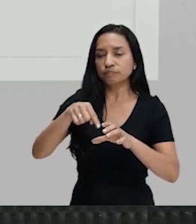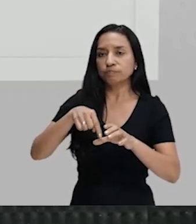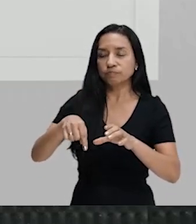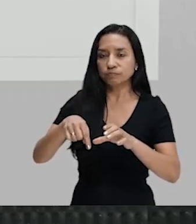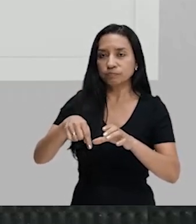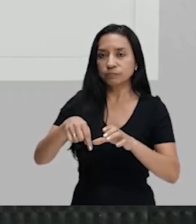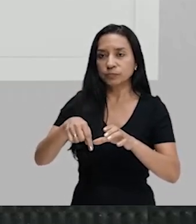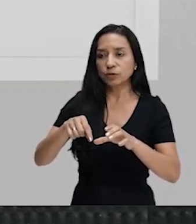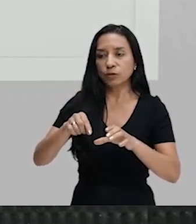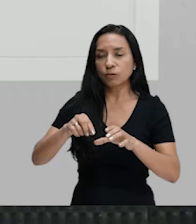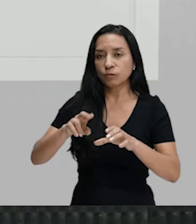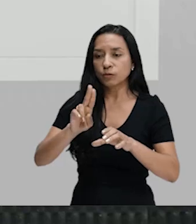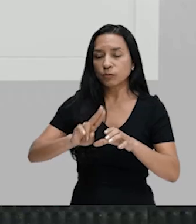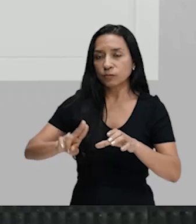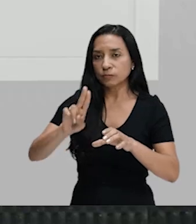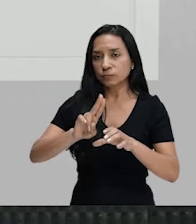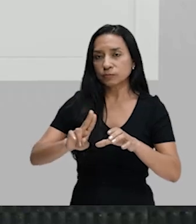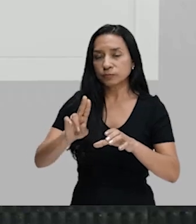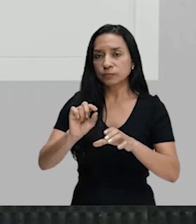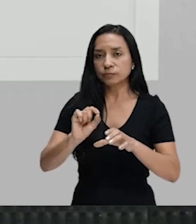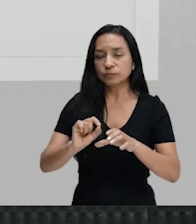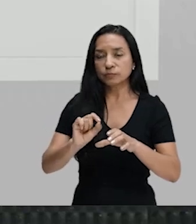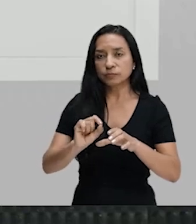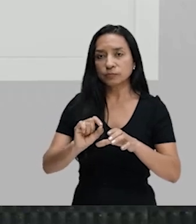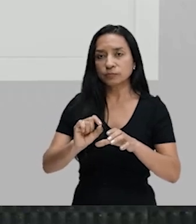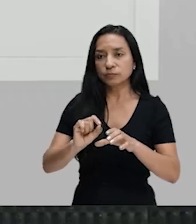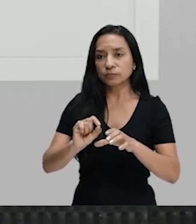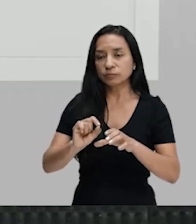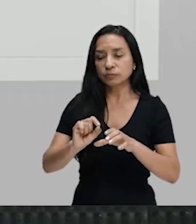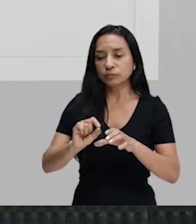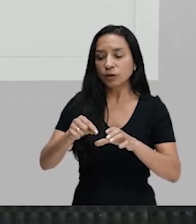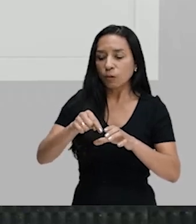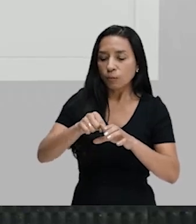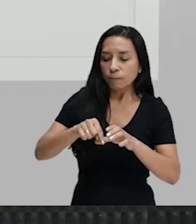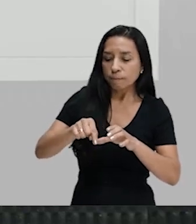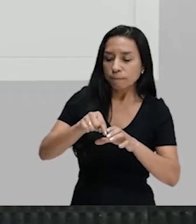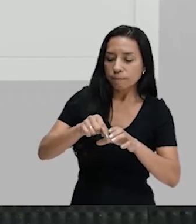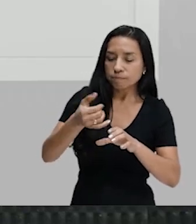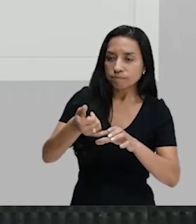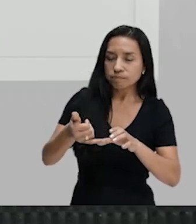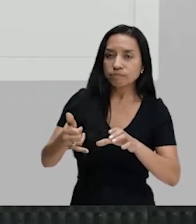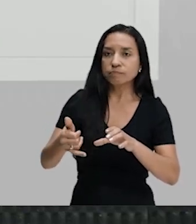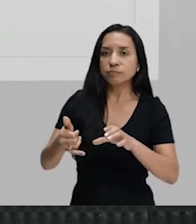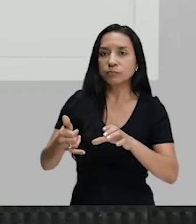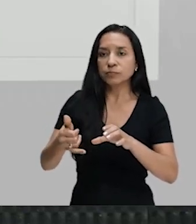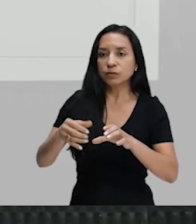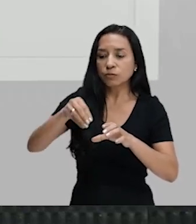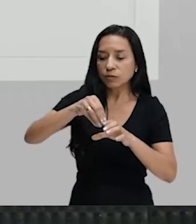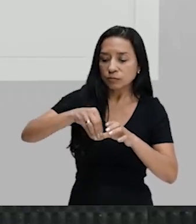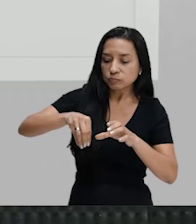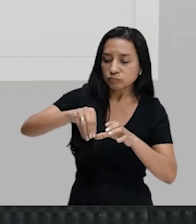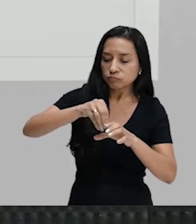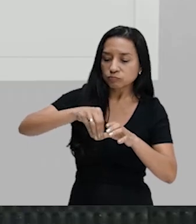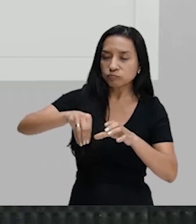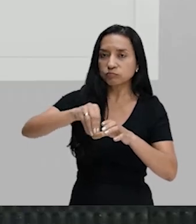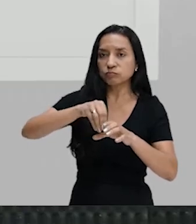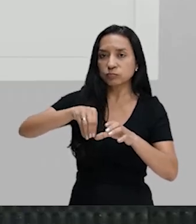Ele vai ter que usar aqui, parte da energia para justamente mexer na sua